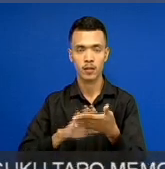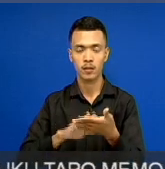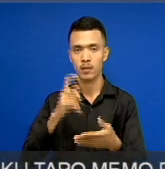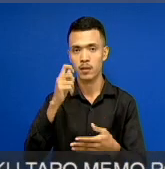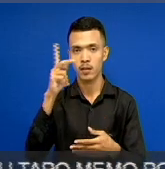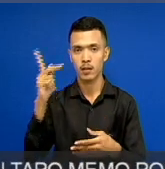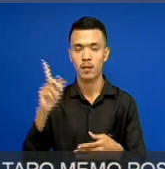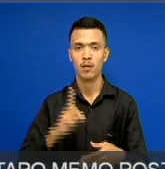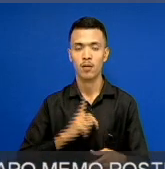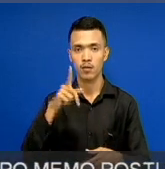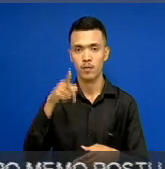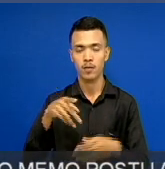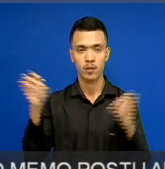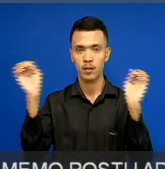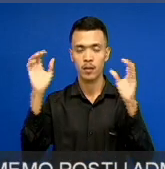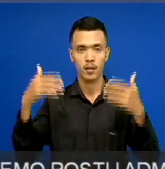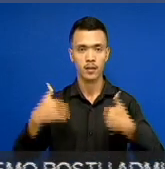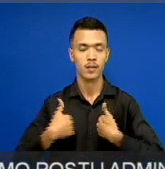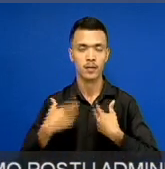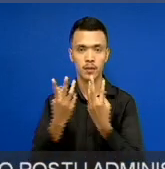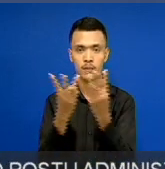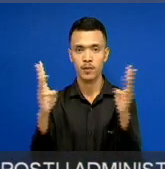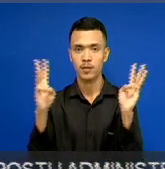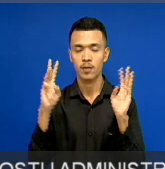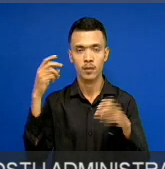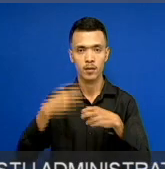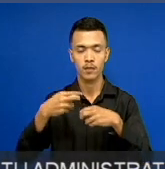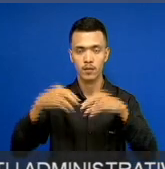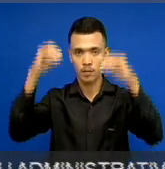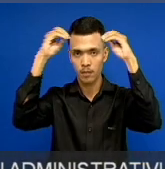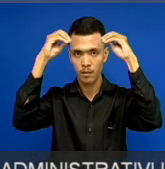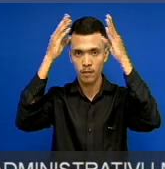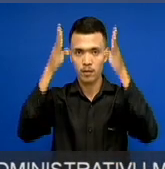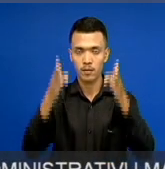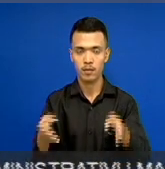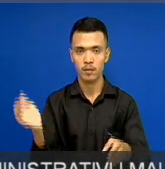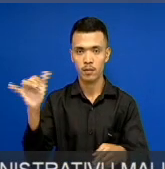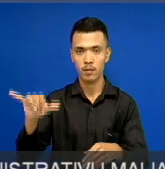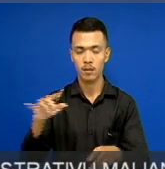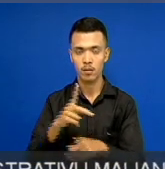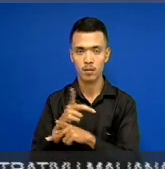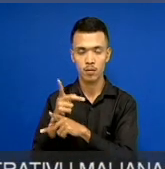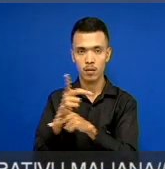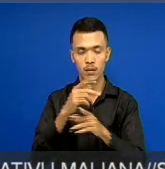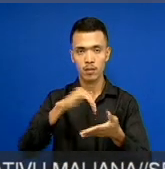Preescolar Morris von Los Palos, la hija moro proteção, onde dificulta o professor Cira controla a estudante